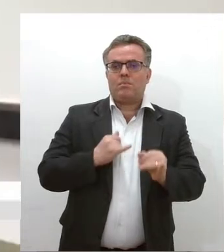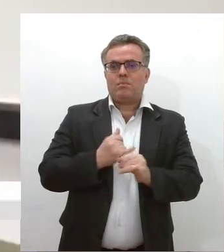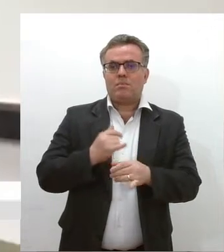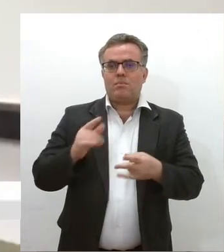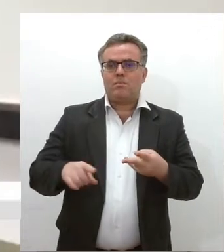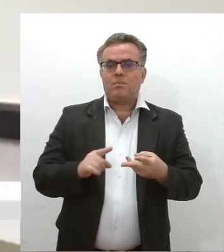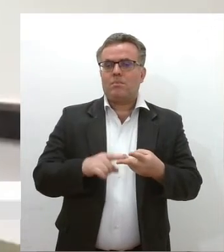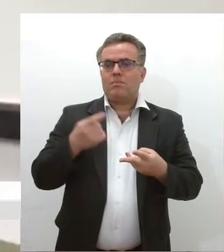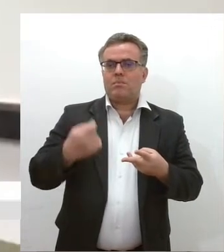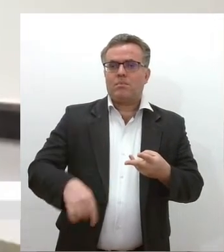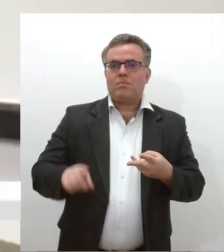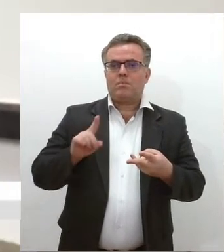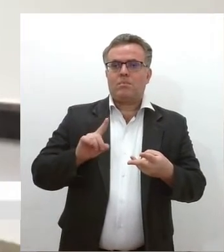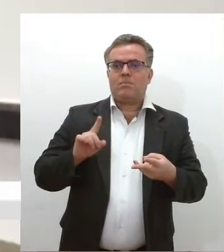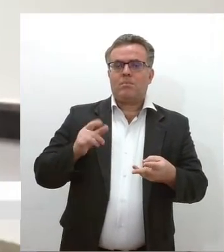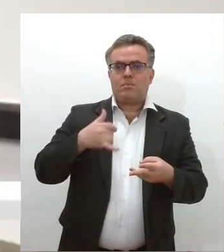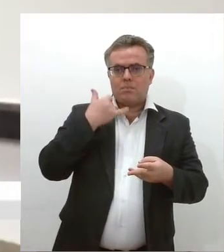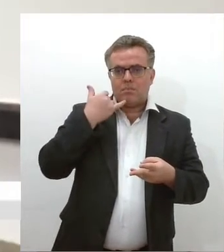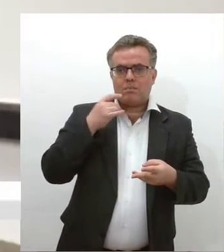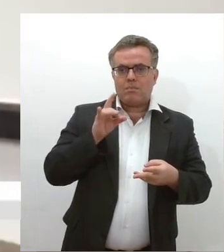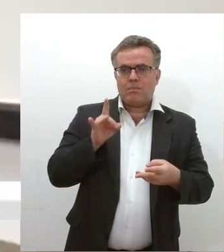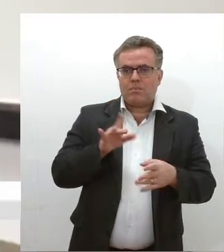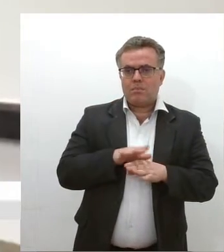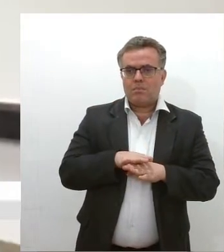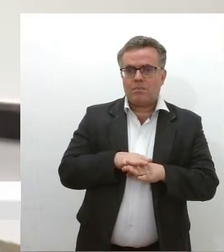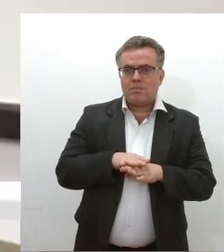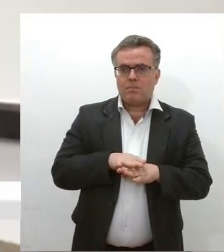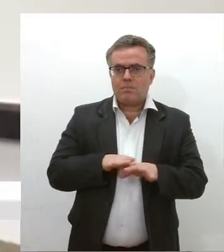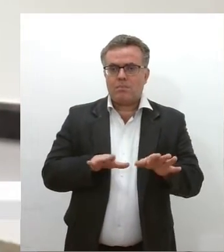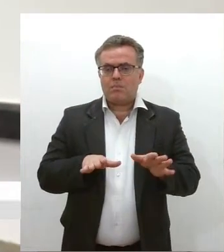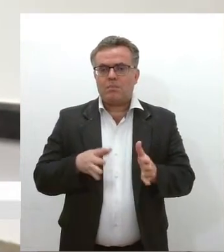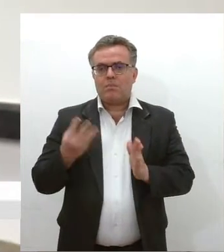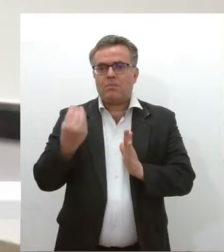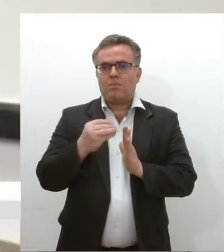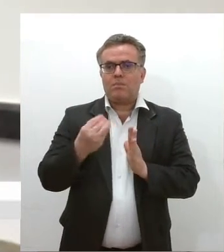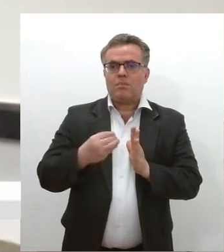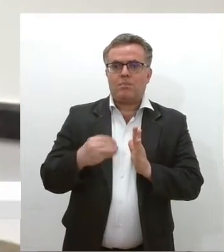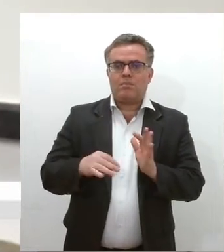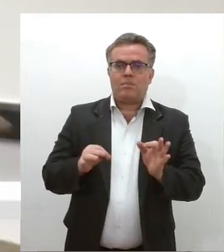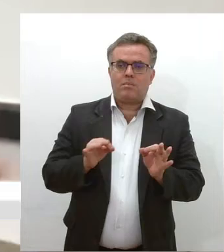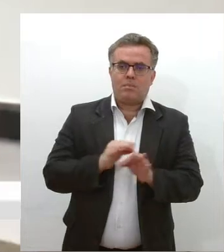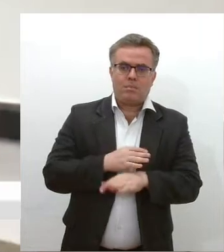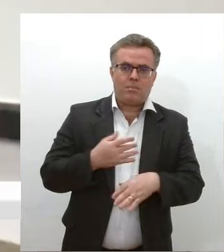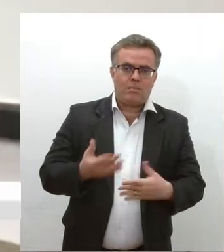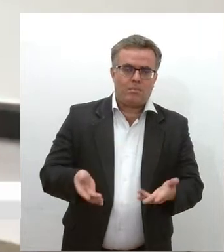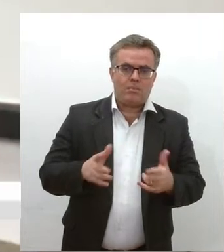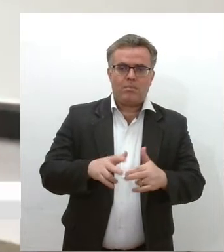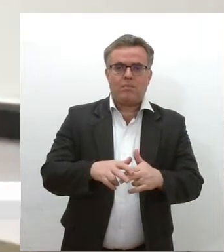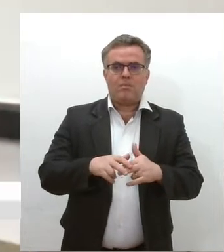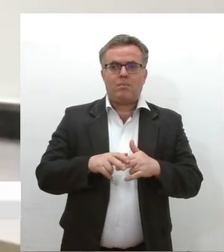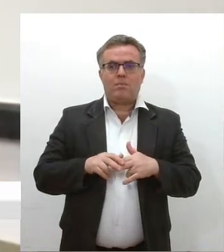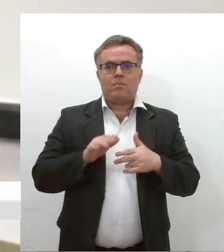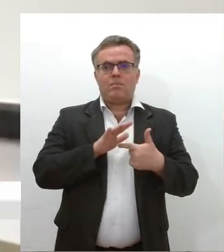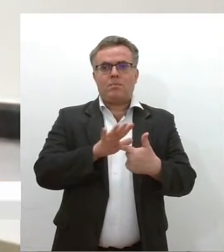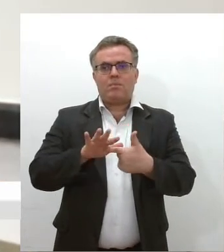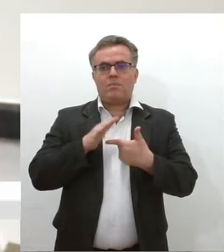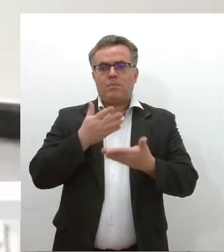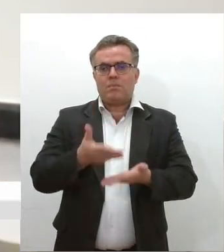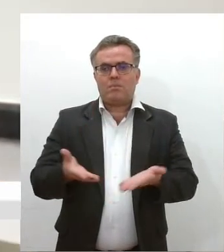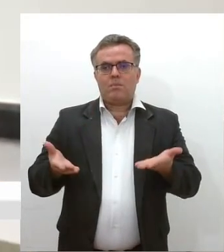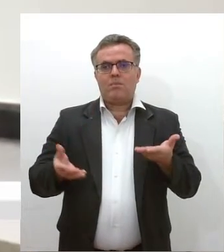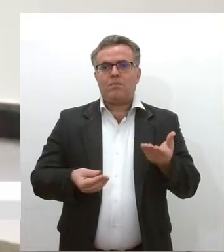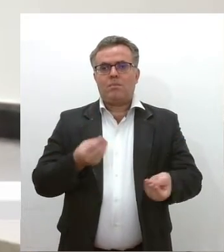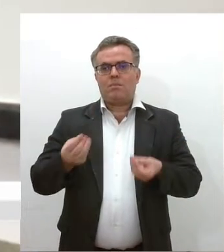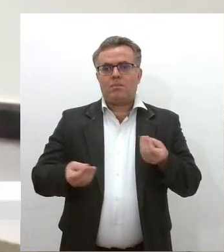celular, é só você pegar o seu calendário e você anotar a sua menstruação. Então, eu vou dizer aqui qual é o parâmetro normal,